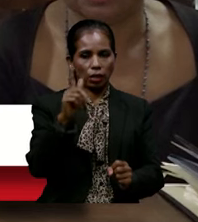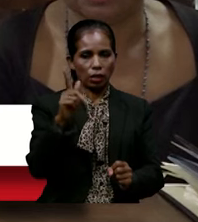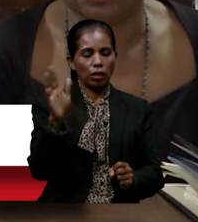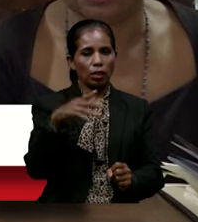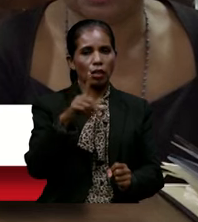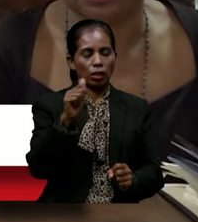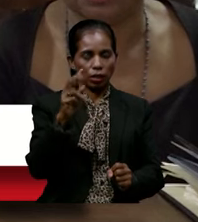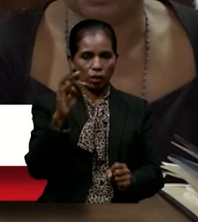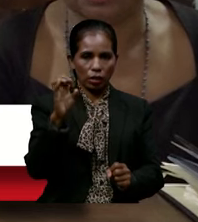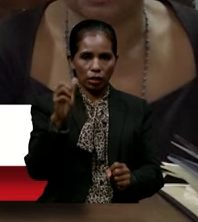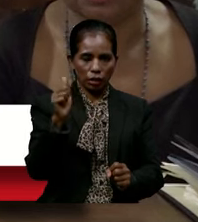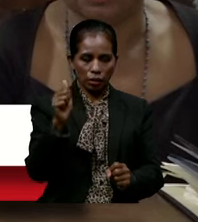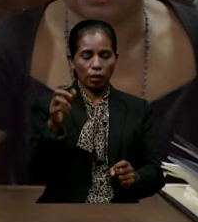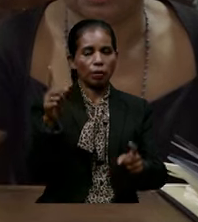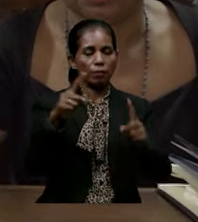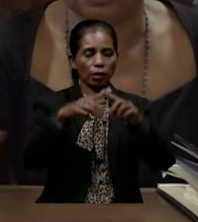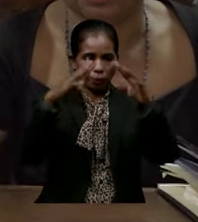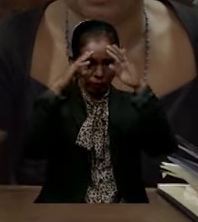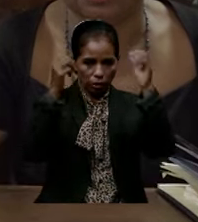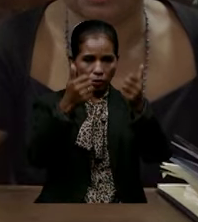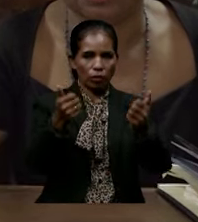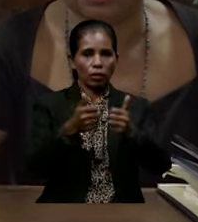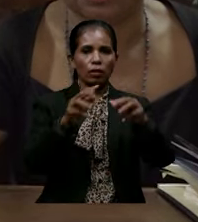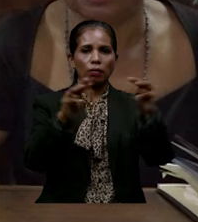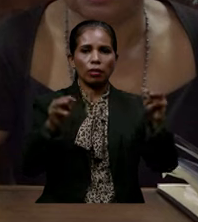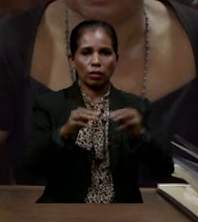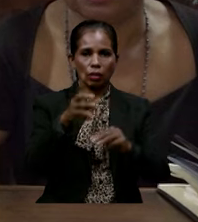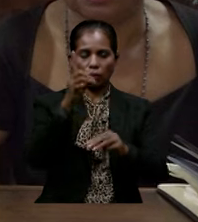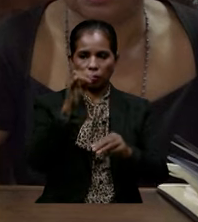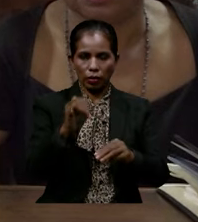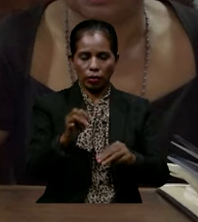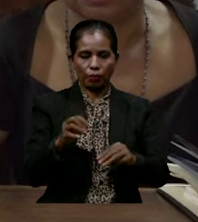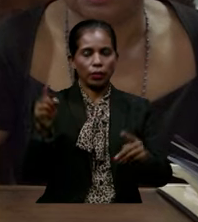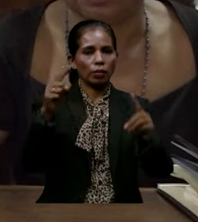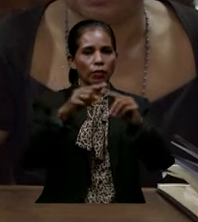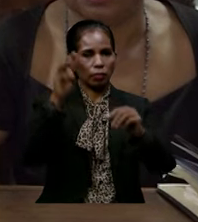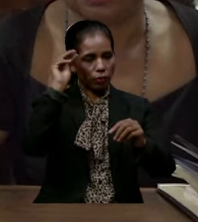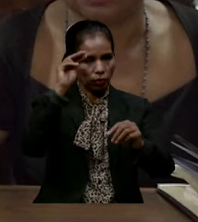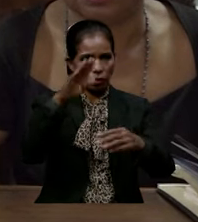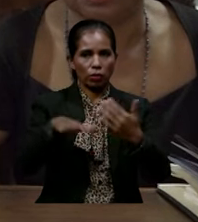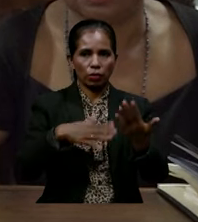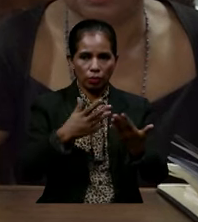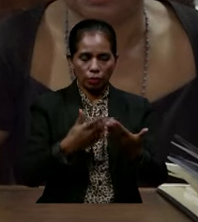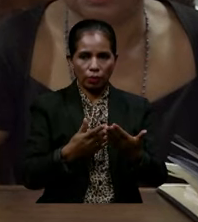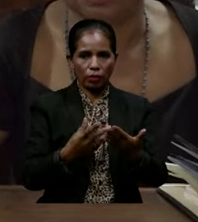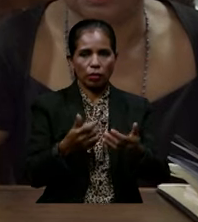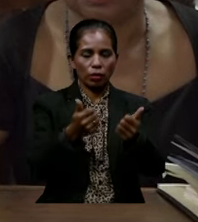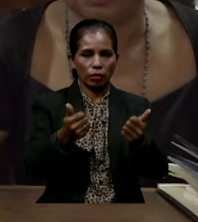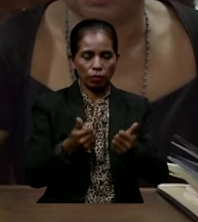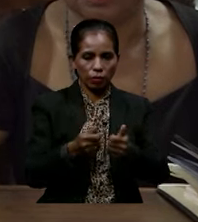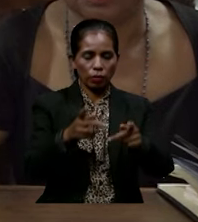ba presidente autoridade município dili ba ministério levante sira administrador